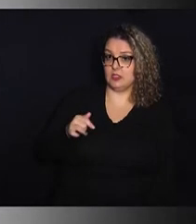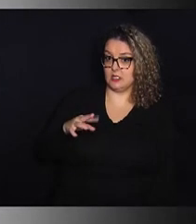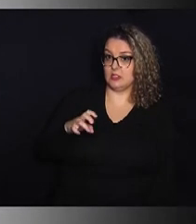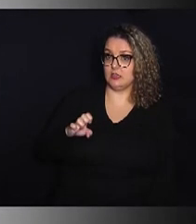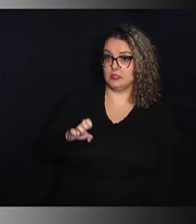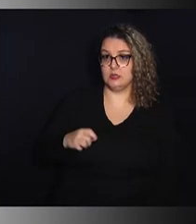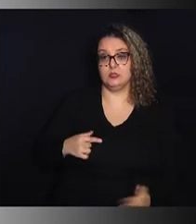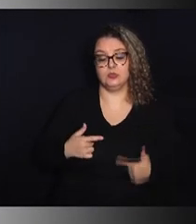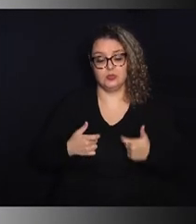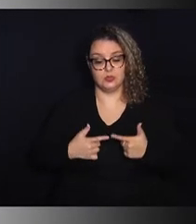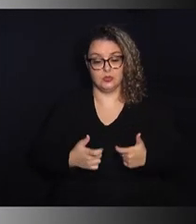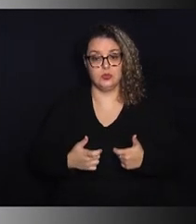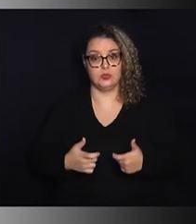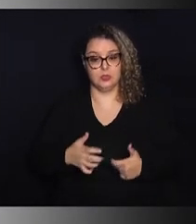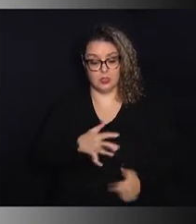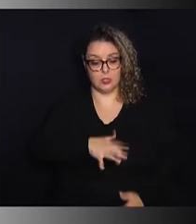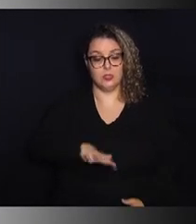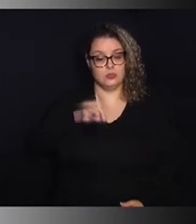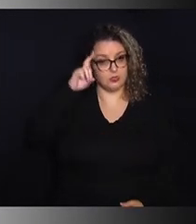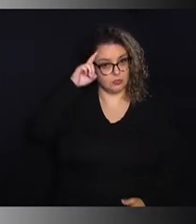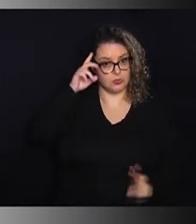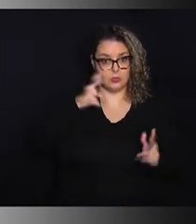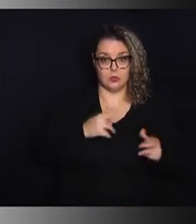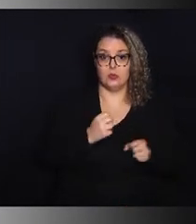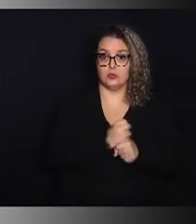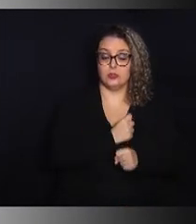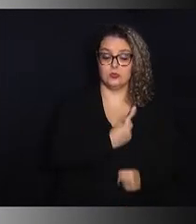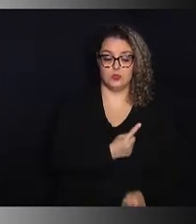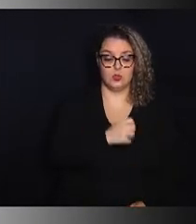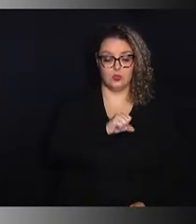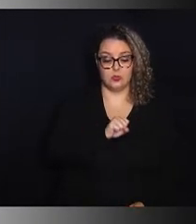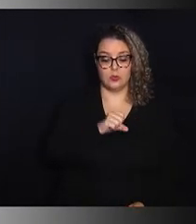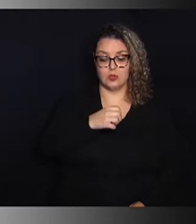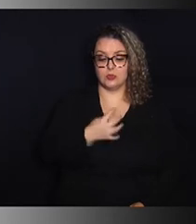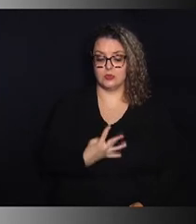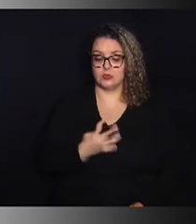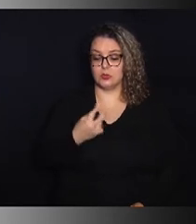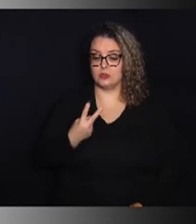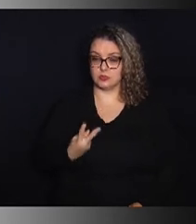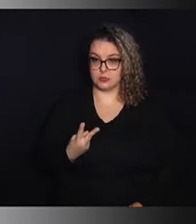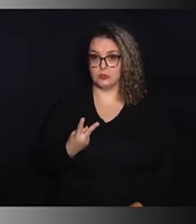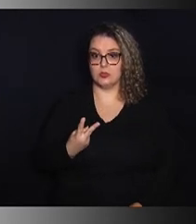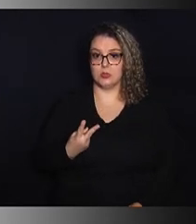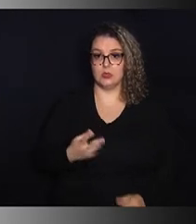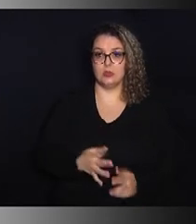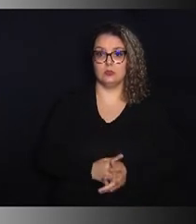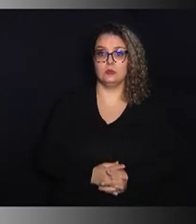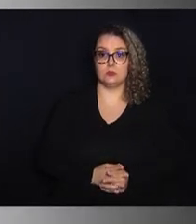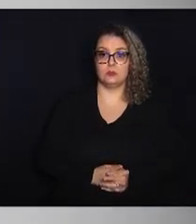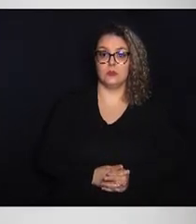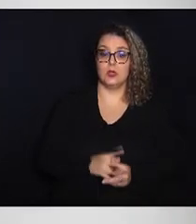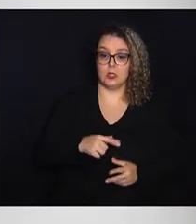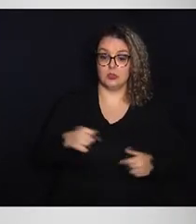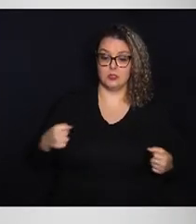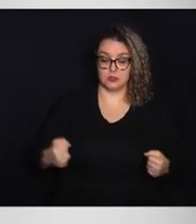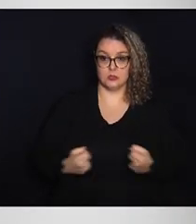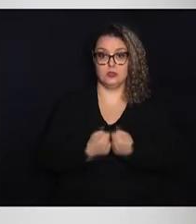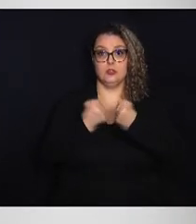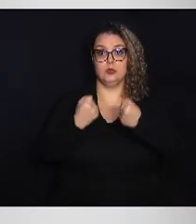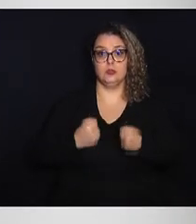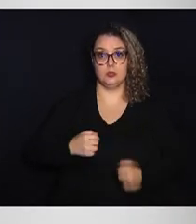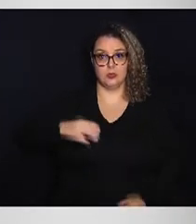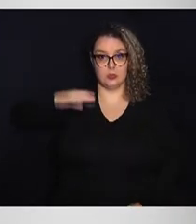que ocorreu na mesma data, no ano de 1842. Foi neste confronto que o